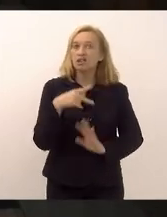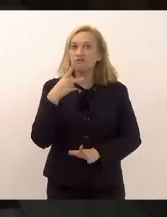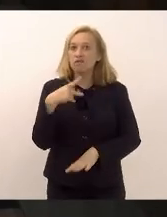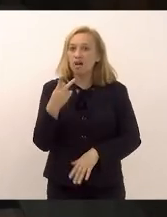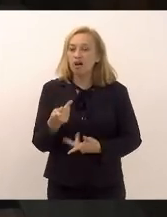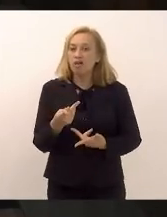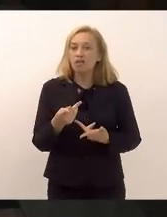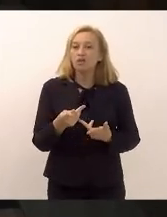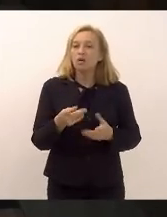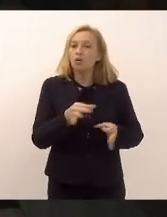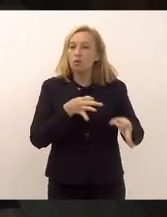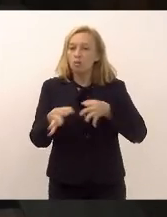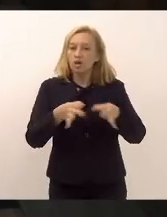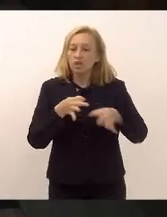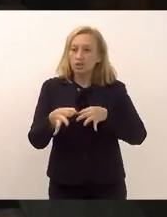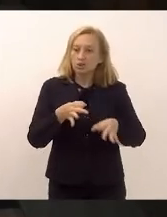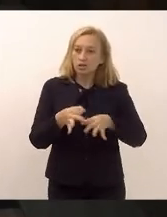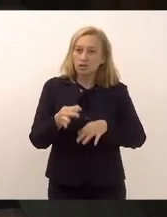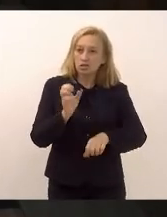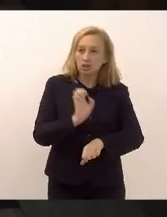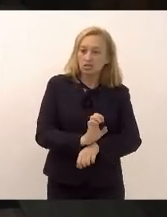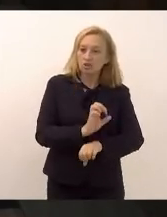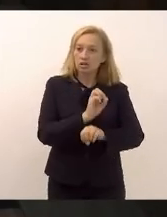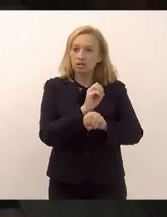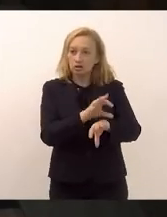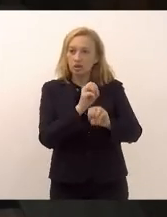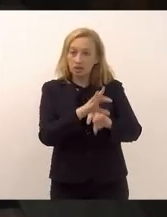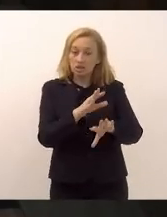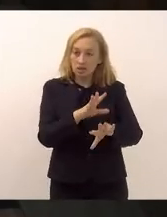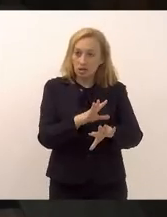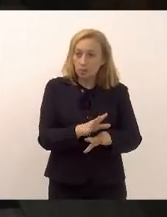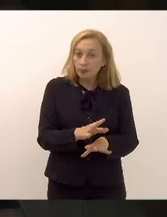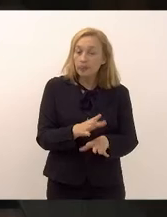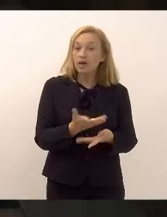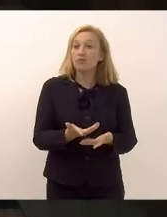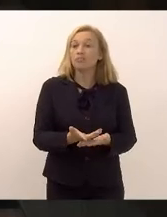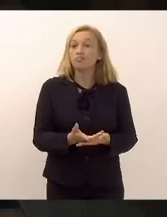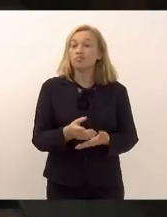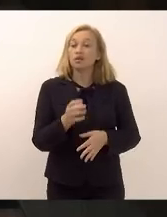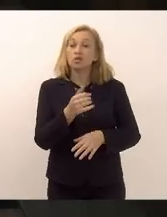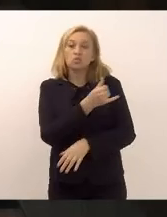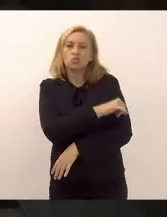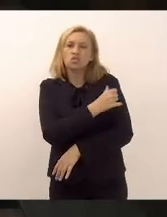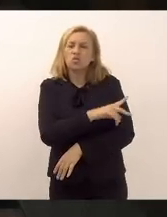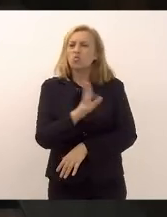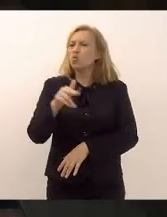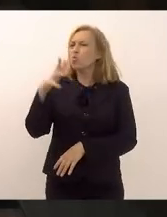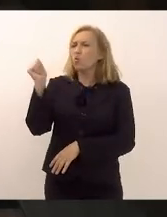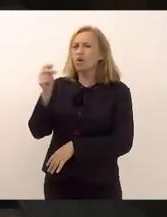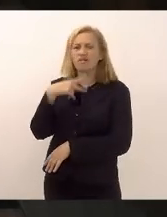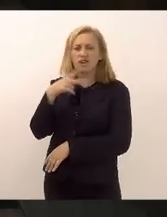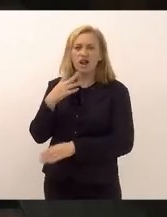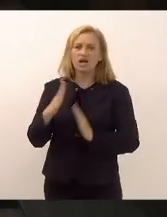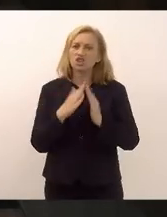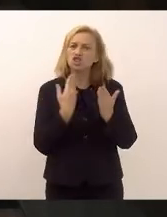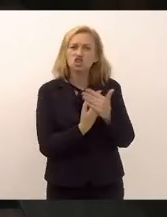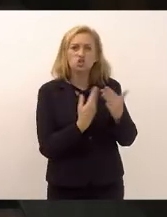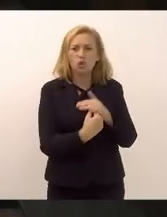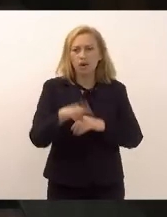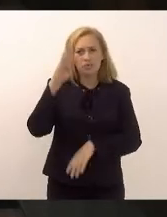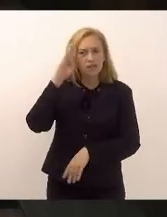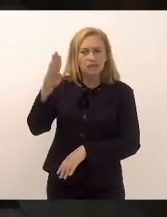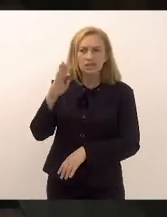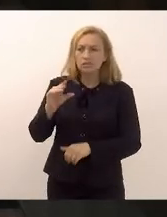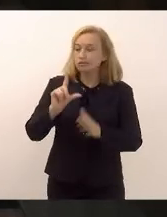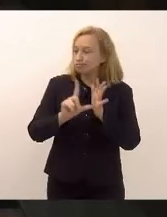o Plano Estadual de Educação para justificar essa mensagem. O Plano Estadual de Educação do Rio de Janeiro não fala nunca em escola cívico-militar. E ele